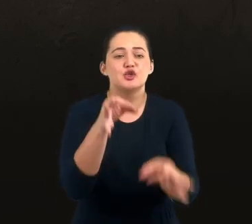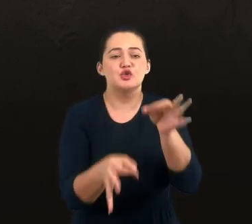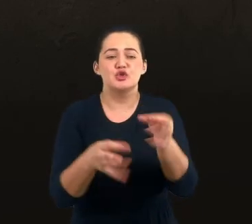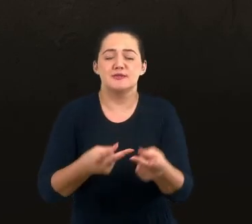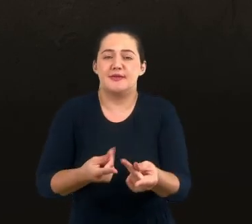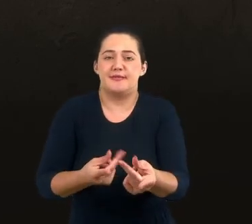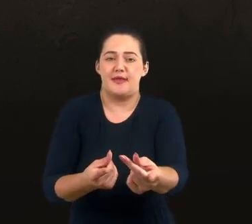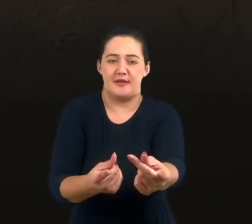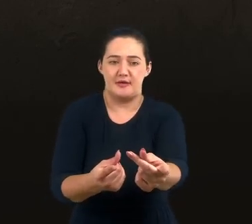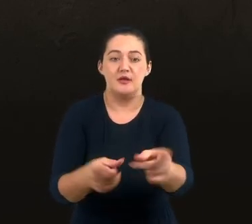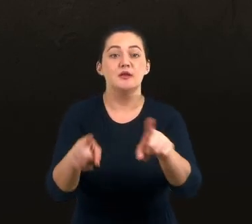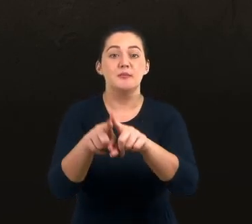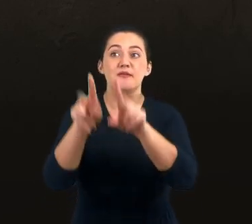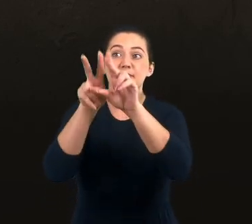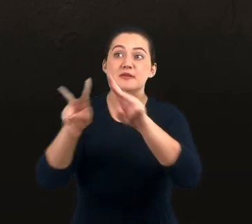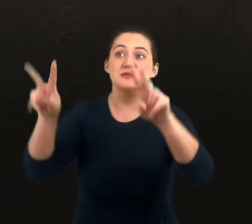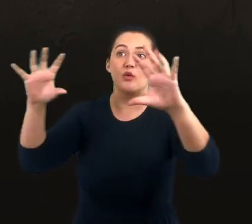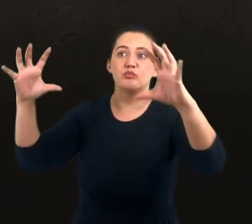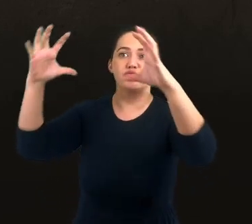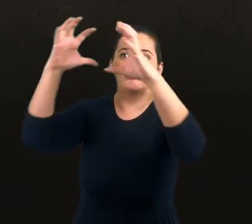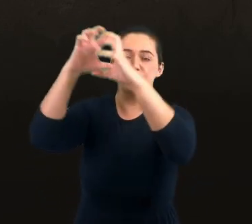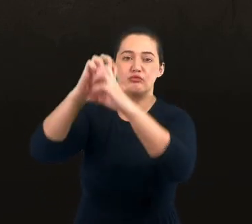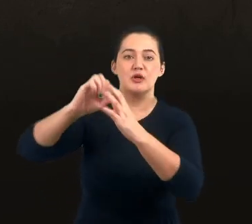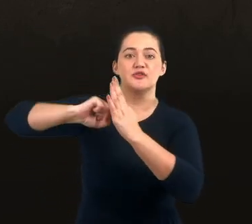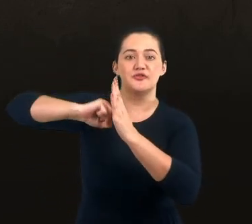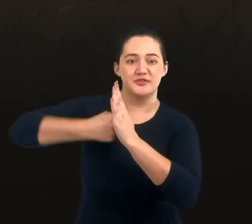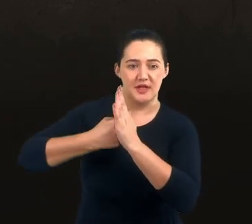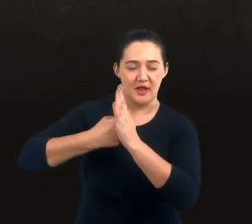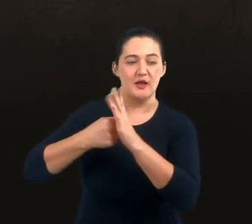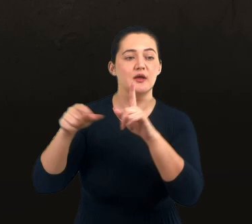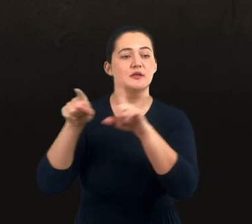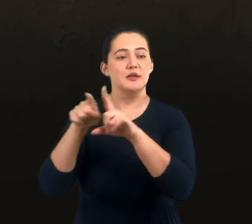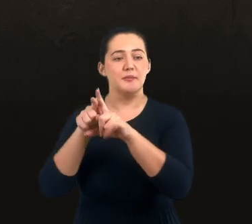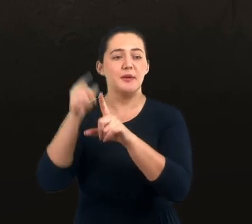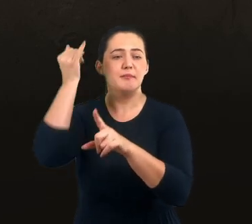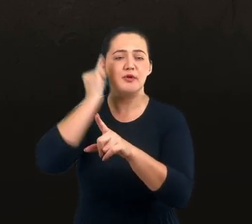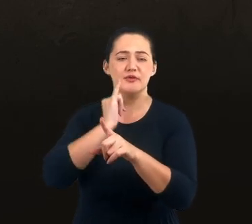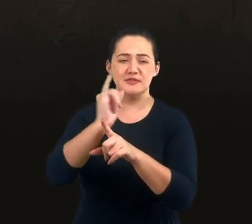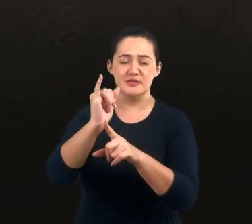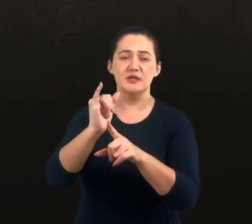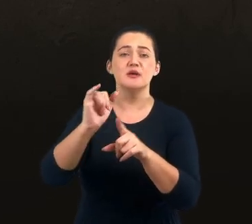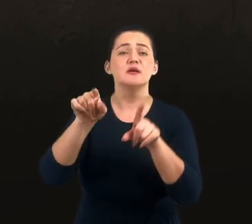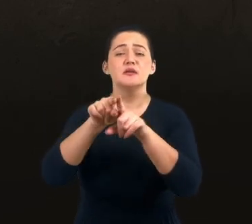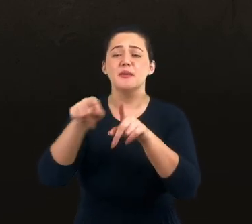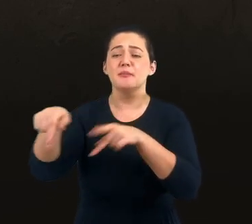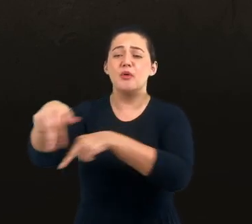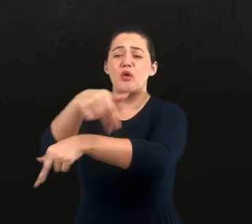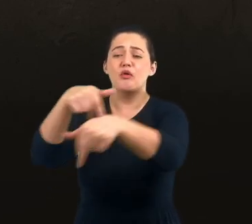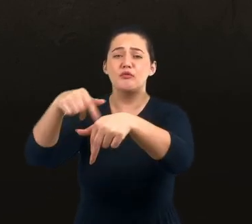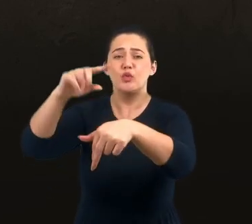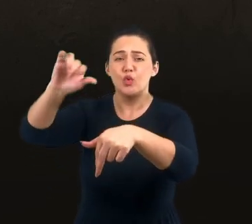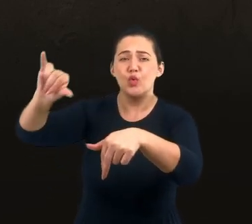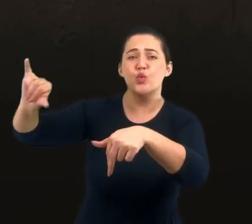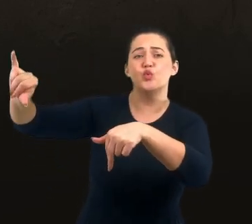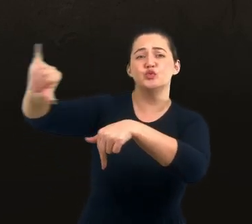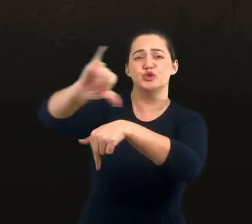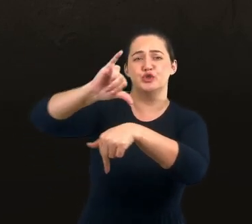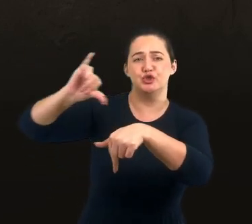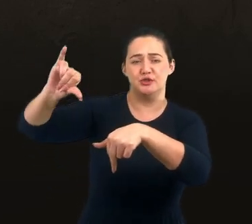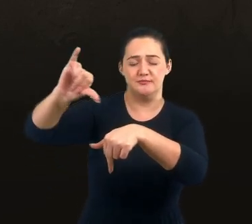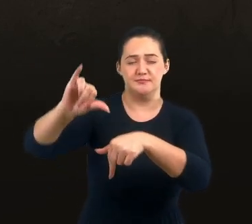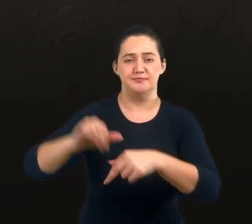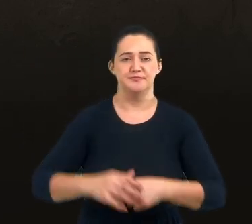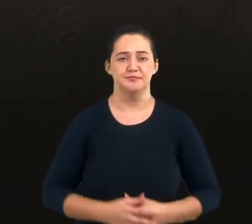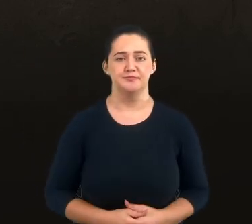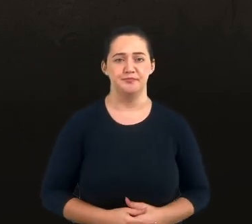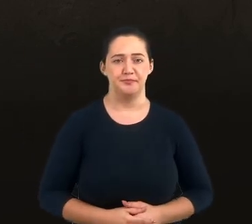trazer a justiça eterna, selar a visão e a profecia e para ungir o santo dos santos. Eu li Daniel capítulo